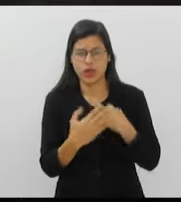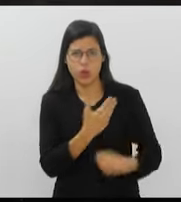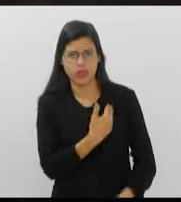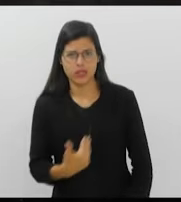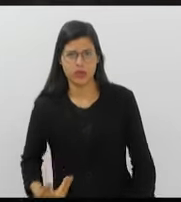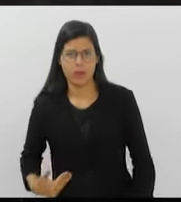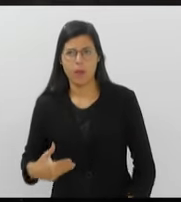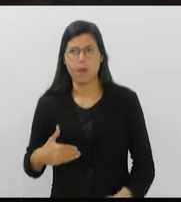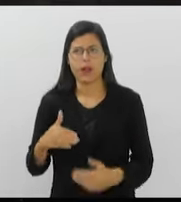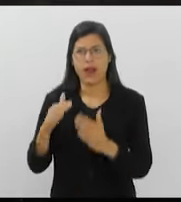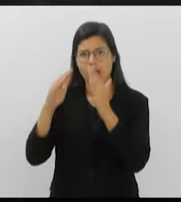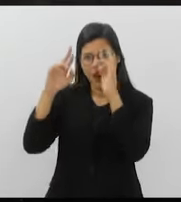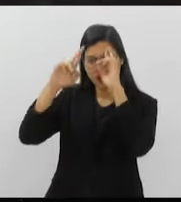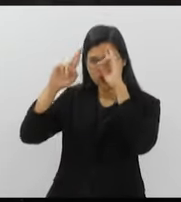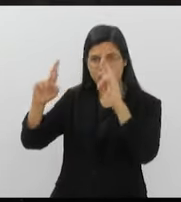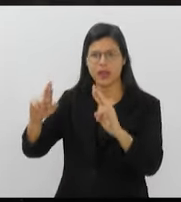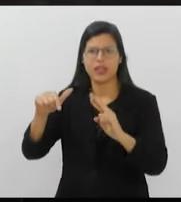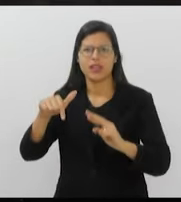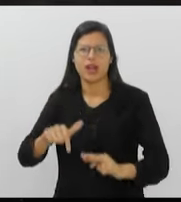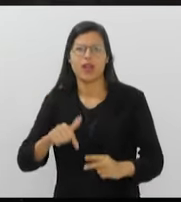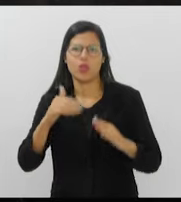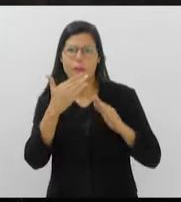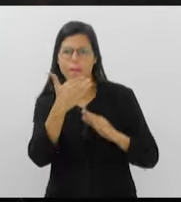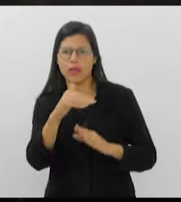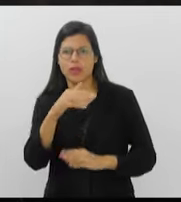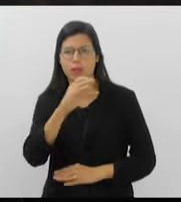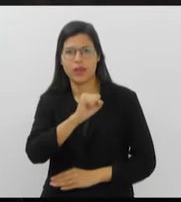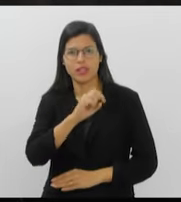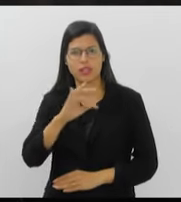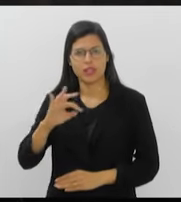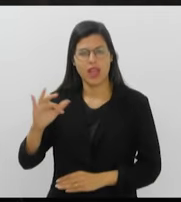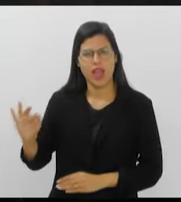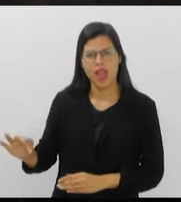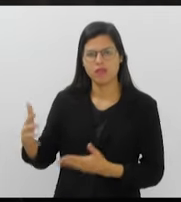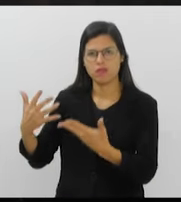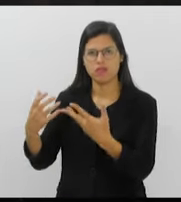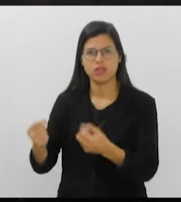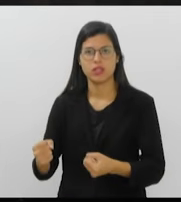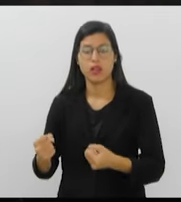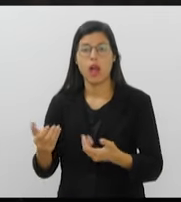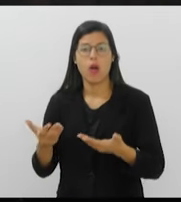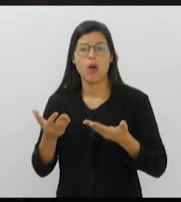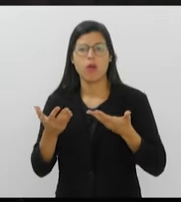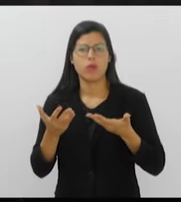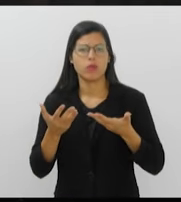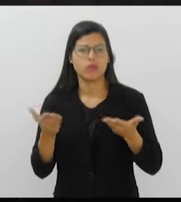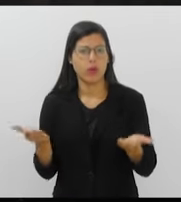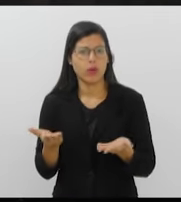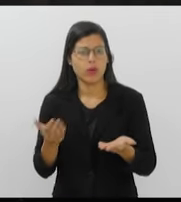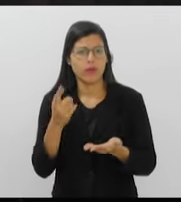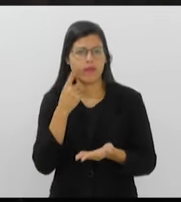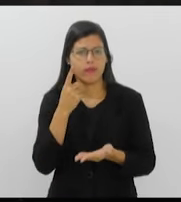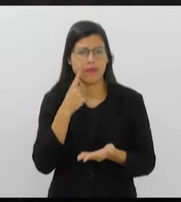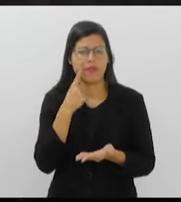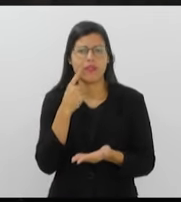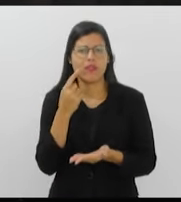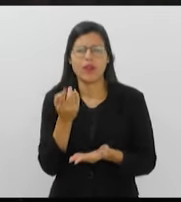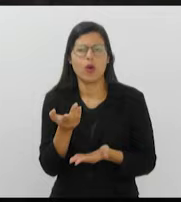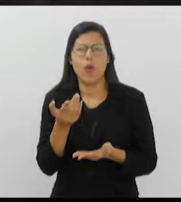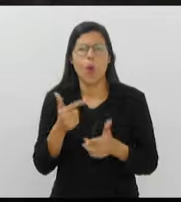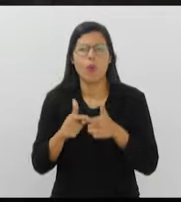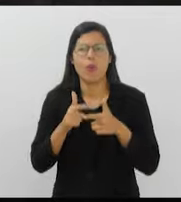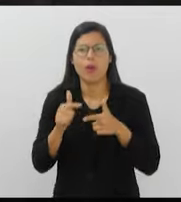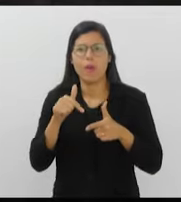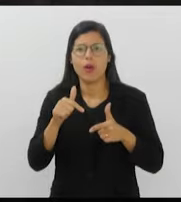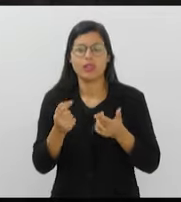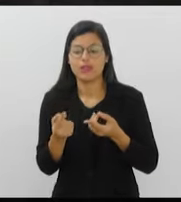STF, o Faquinha abraça a causa. Agora eu quero ver qual vai ser a desculpa se vai contra um projeto que é